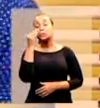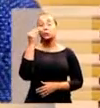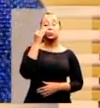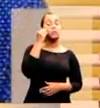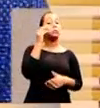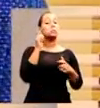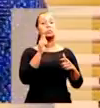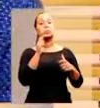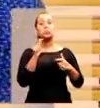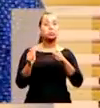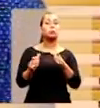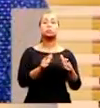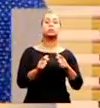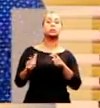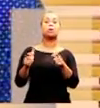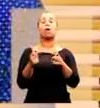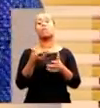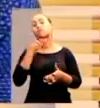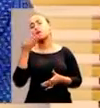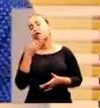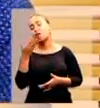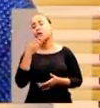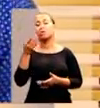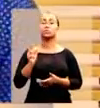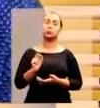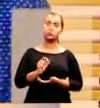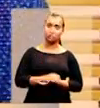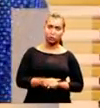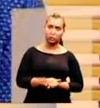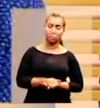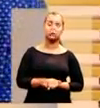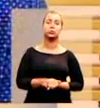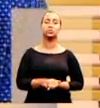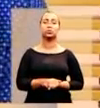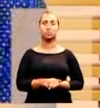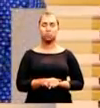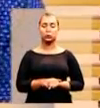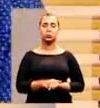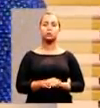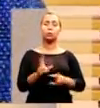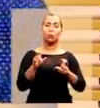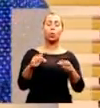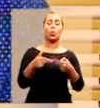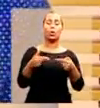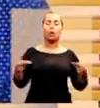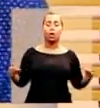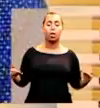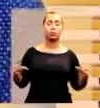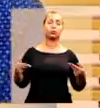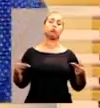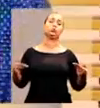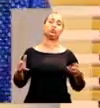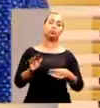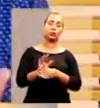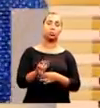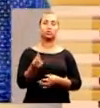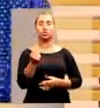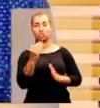os caminhos, a princípio, mais fáceis, né? De questão de viabilizar umas coisas